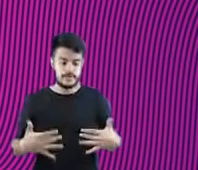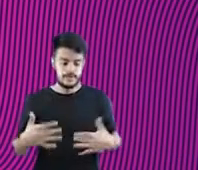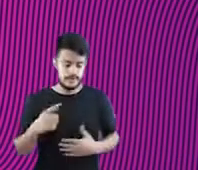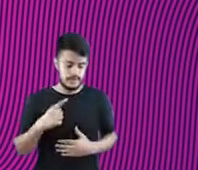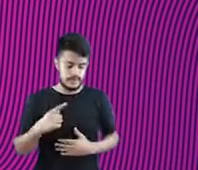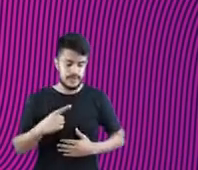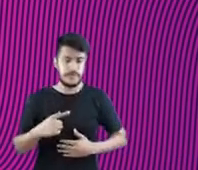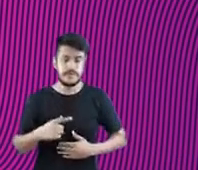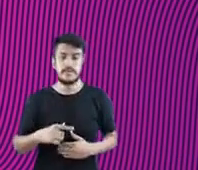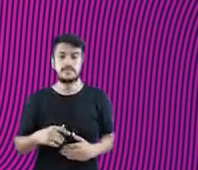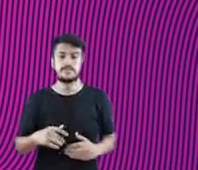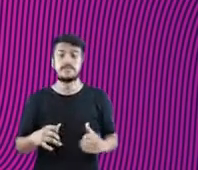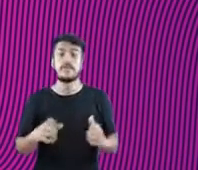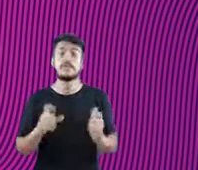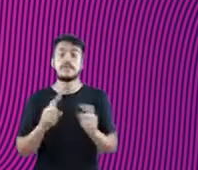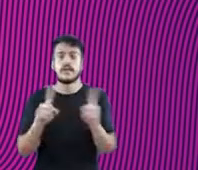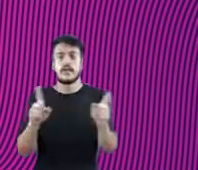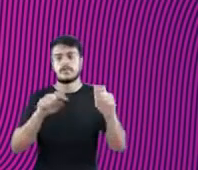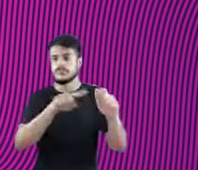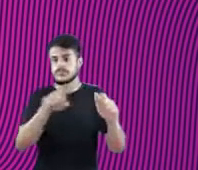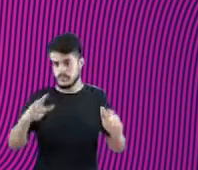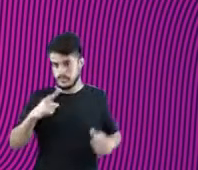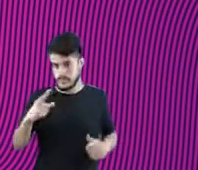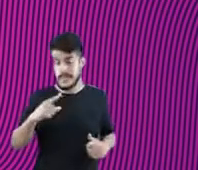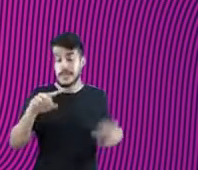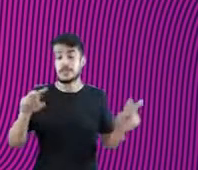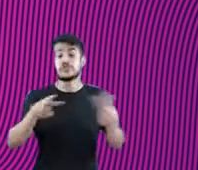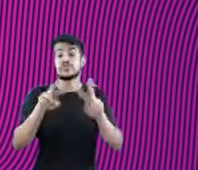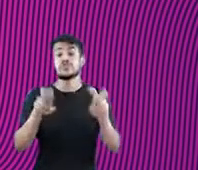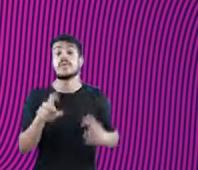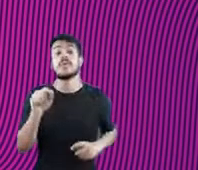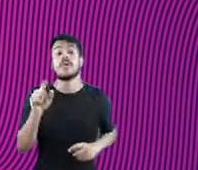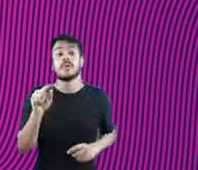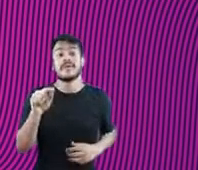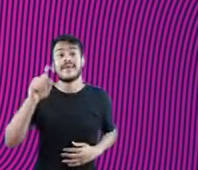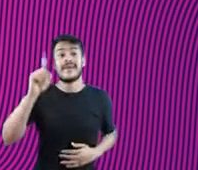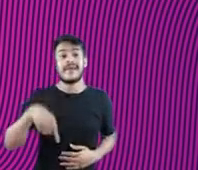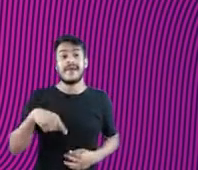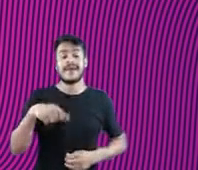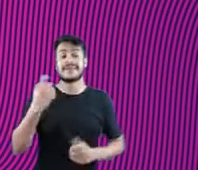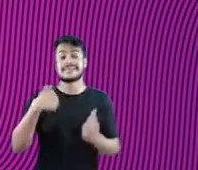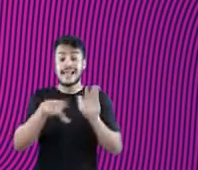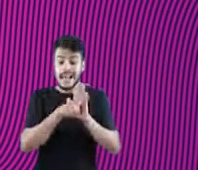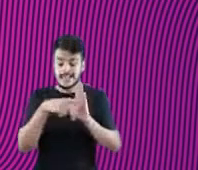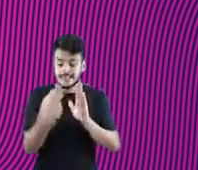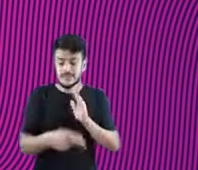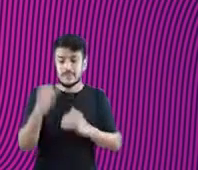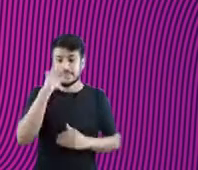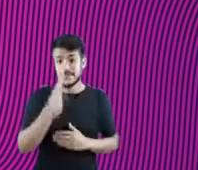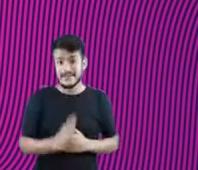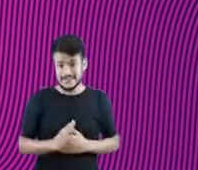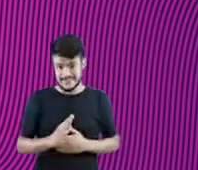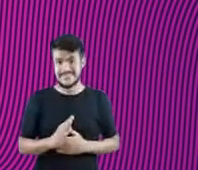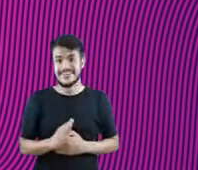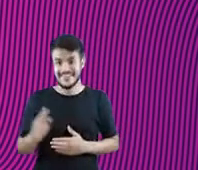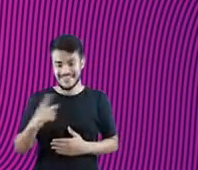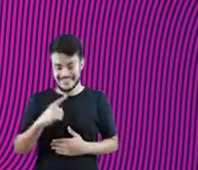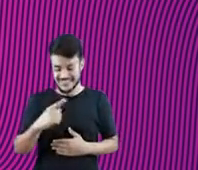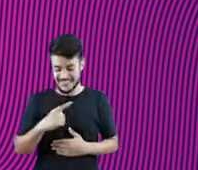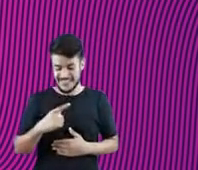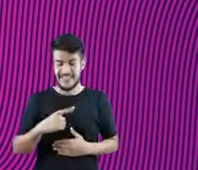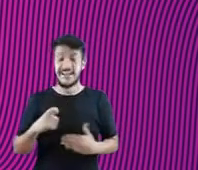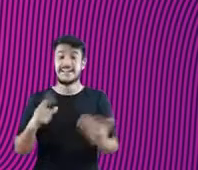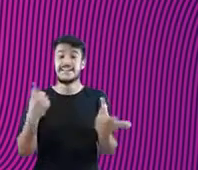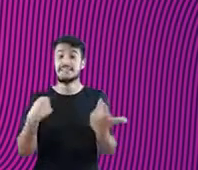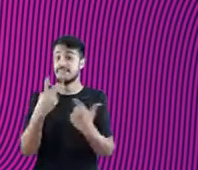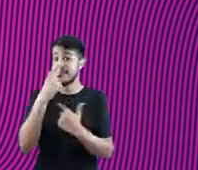minha aula, né, que é a questão das leis, né, brasileiras, né, que protegem muito pouco